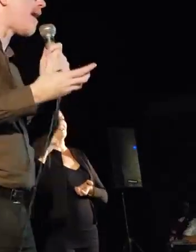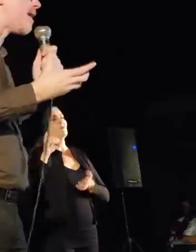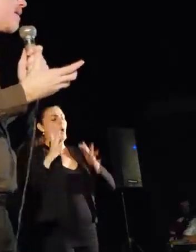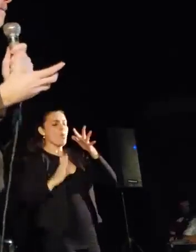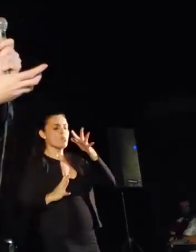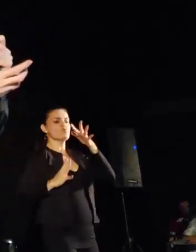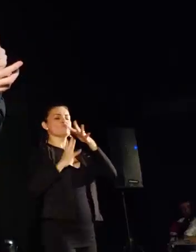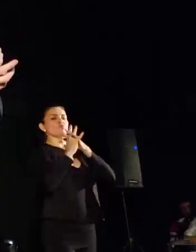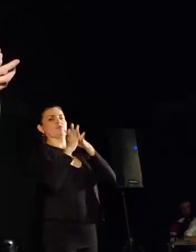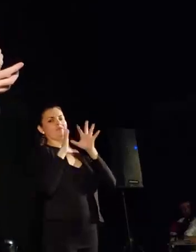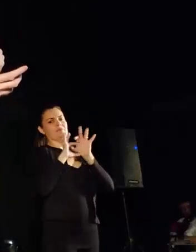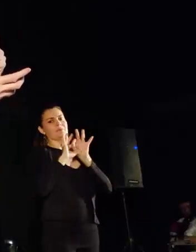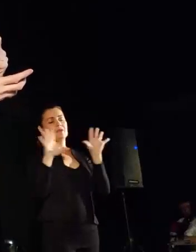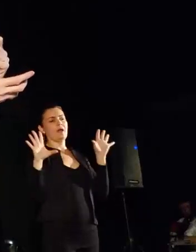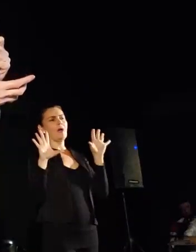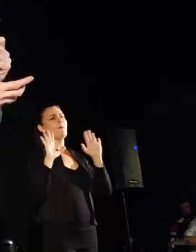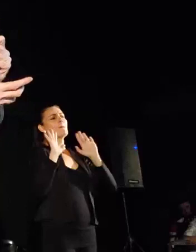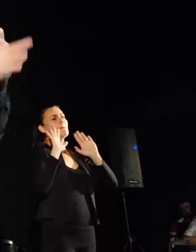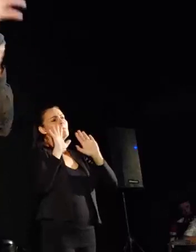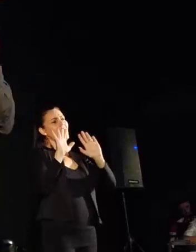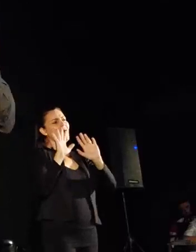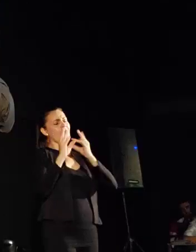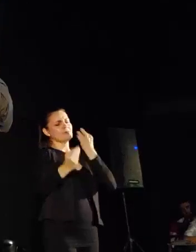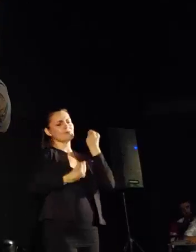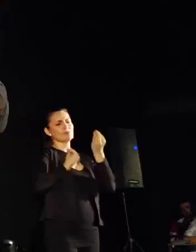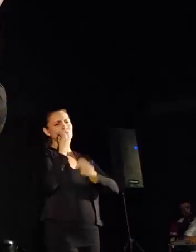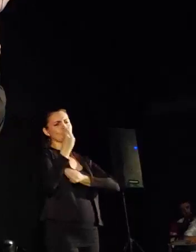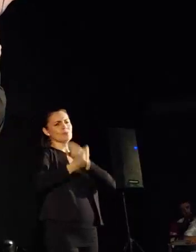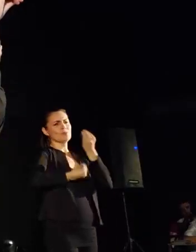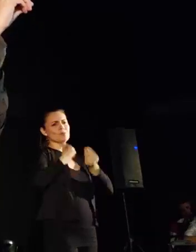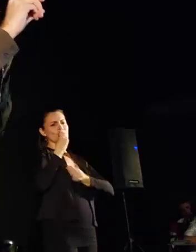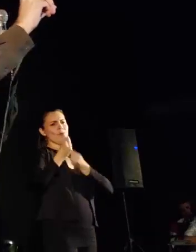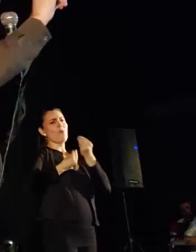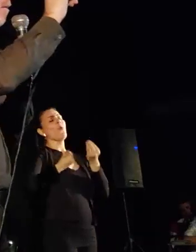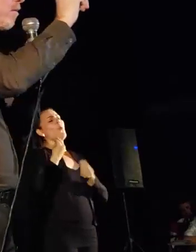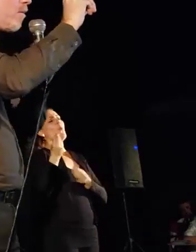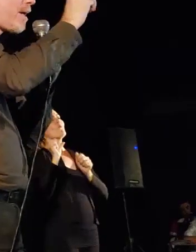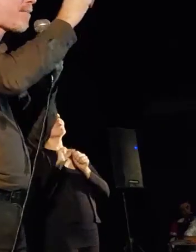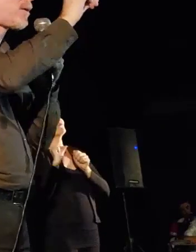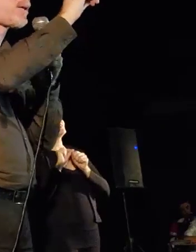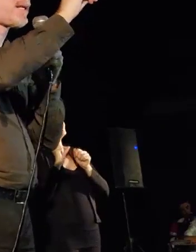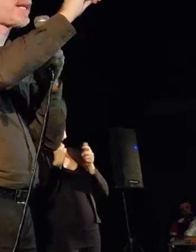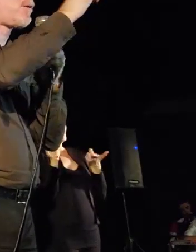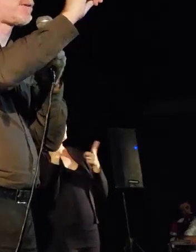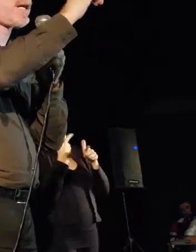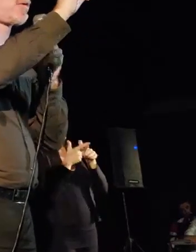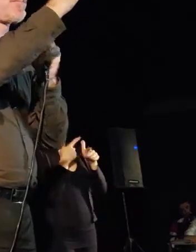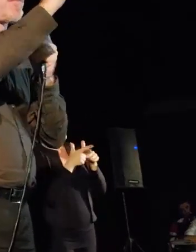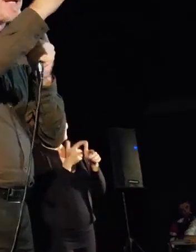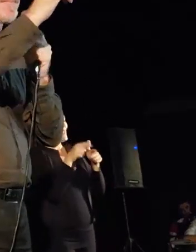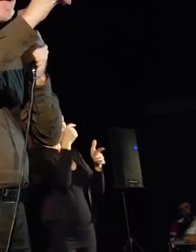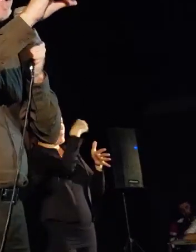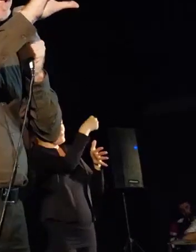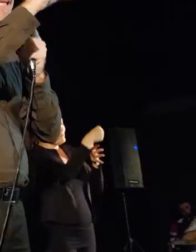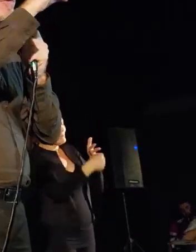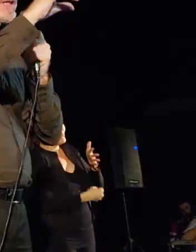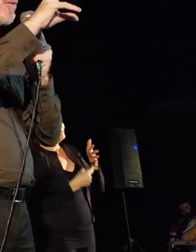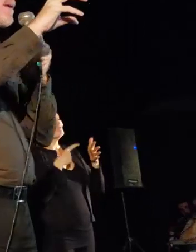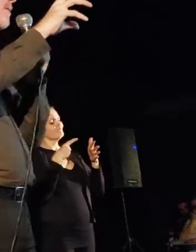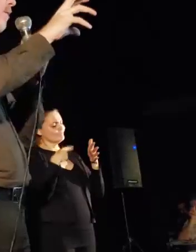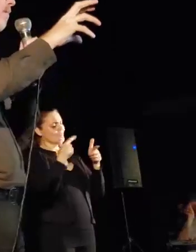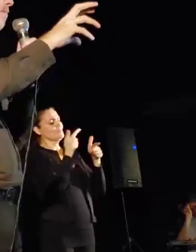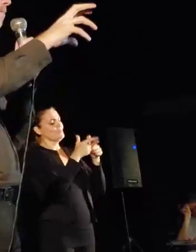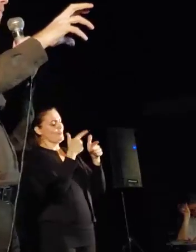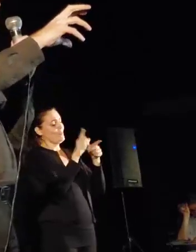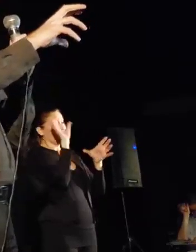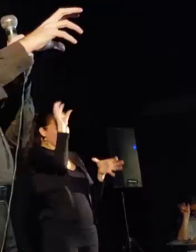você faz com um problema, um elemento que cria um certo problema dentro da